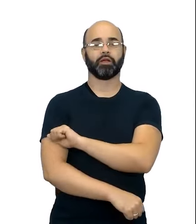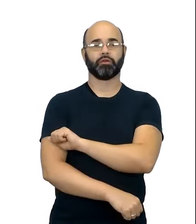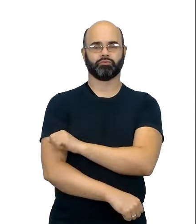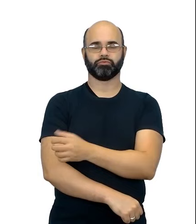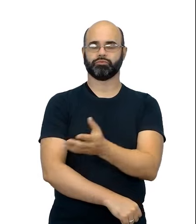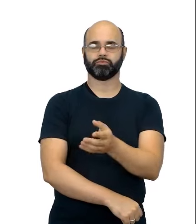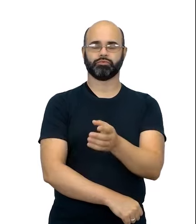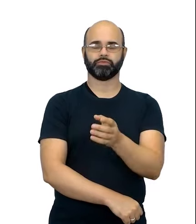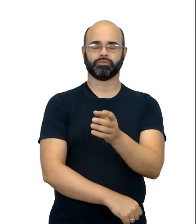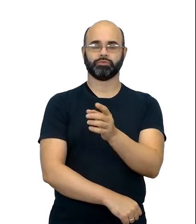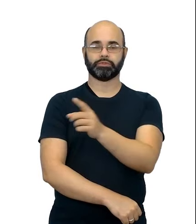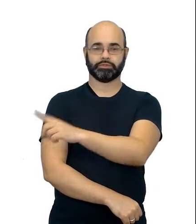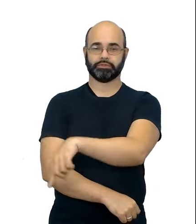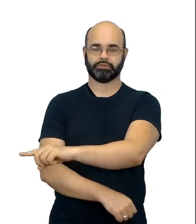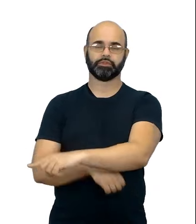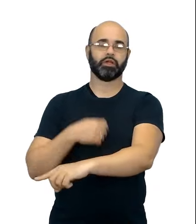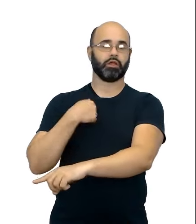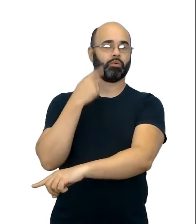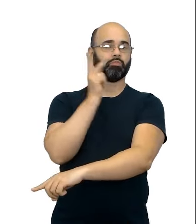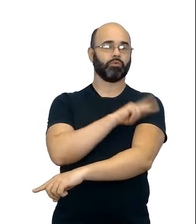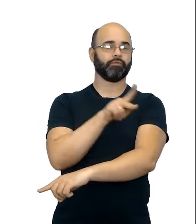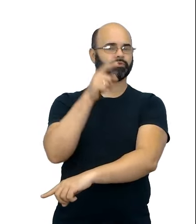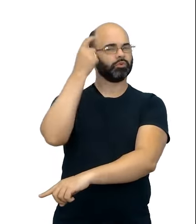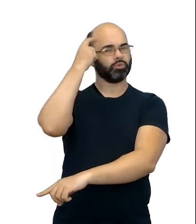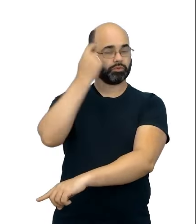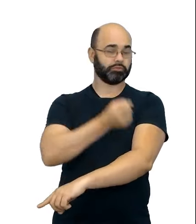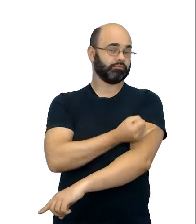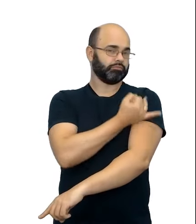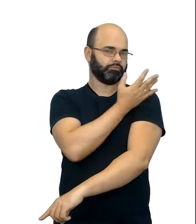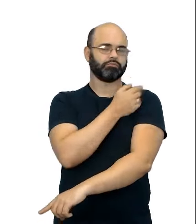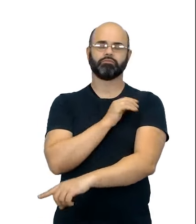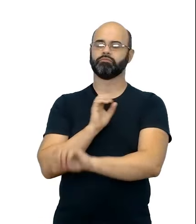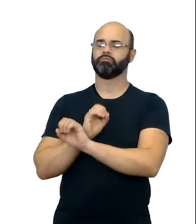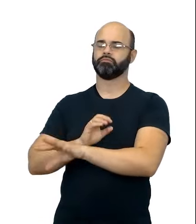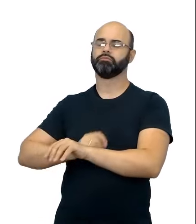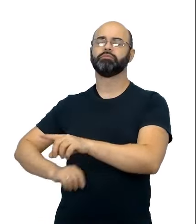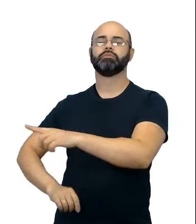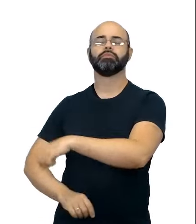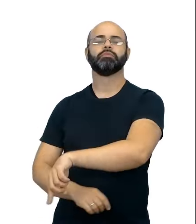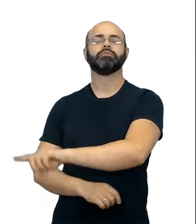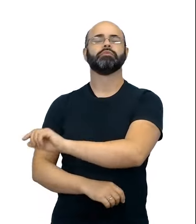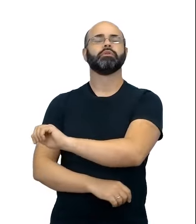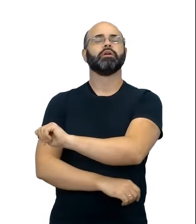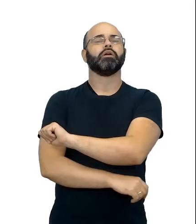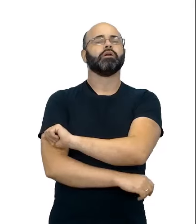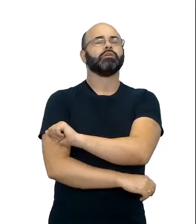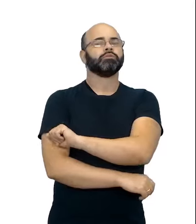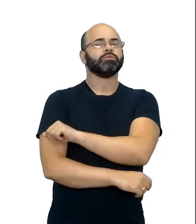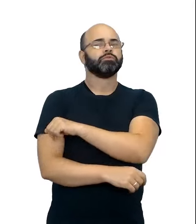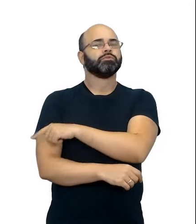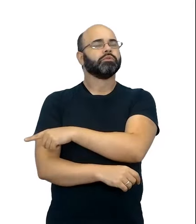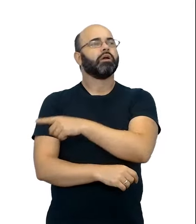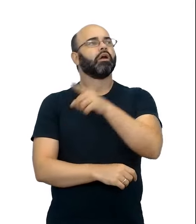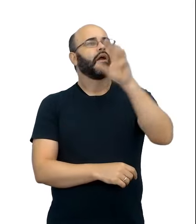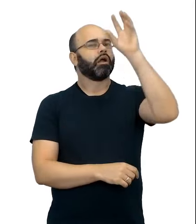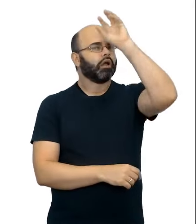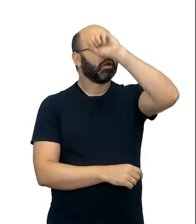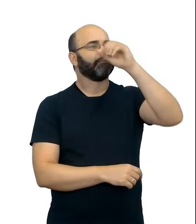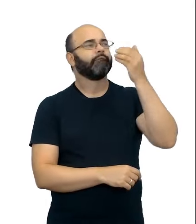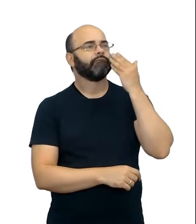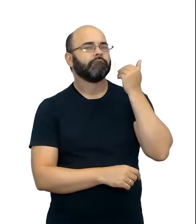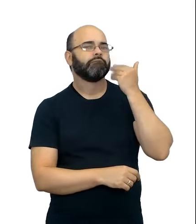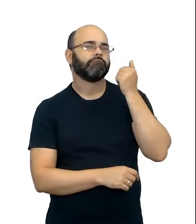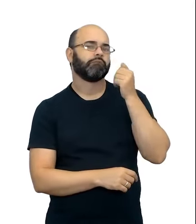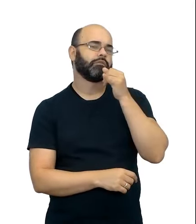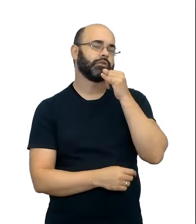os estudantes estão imersos, estão consumindo